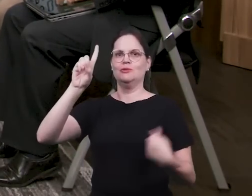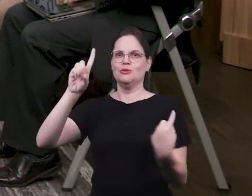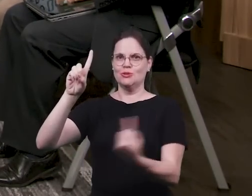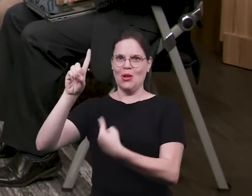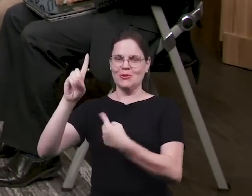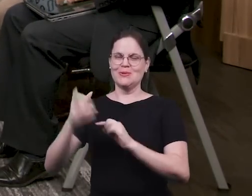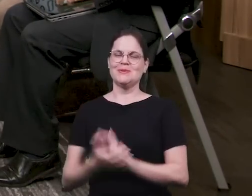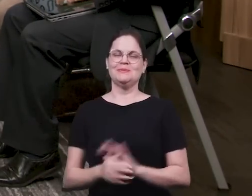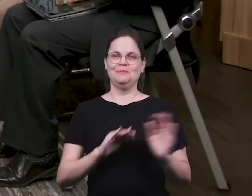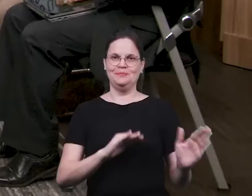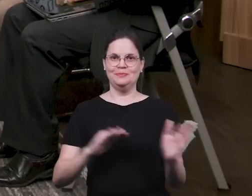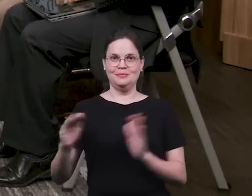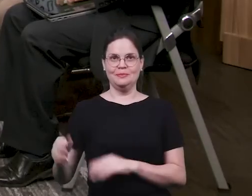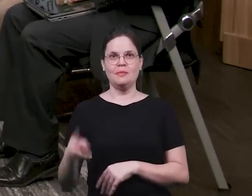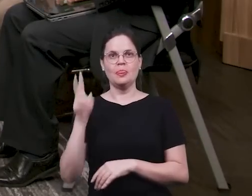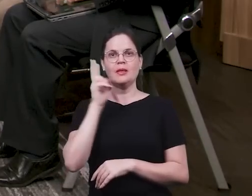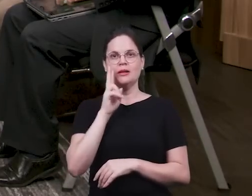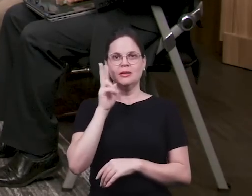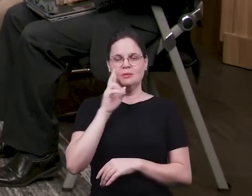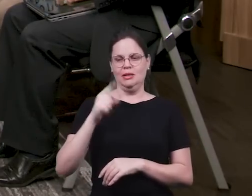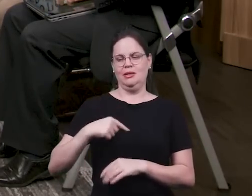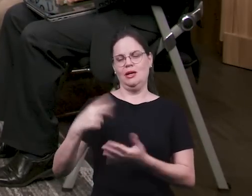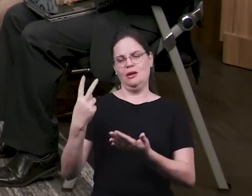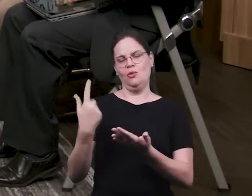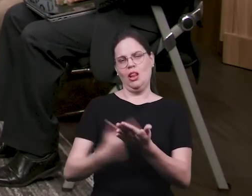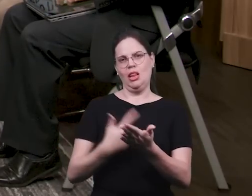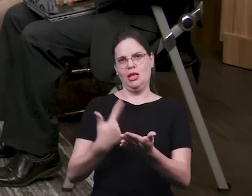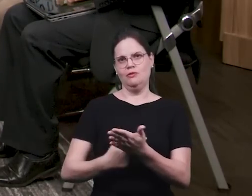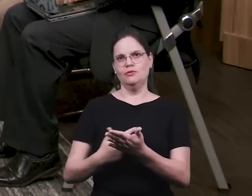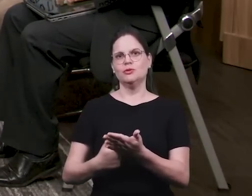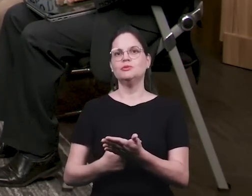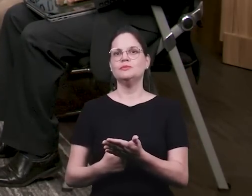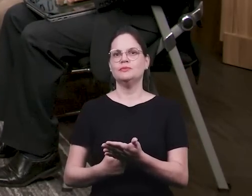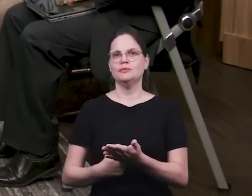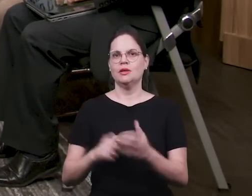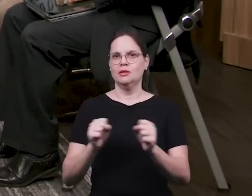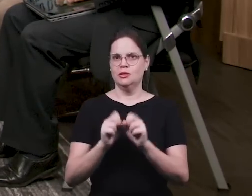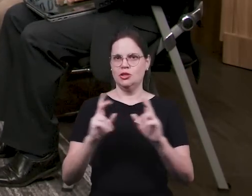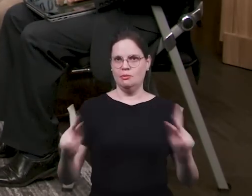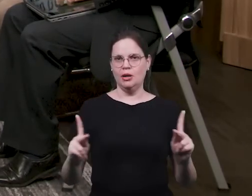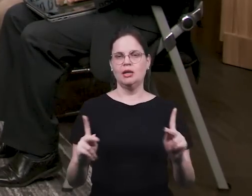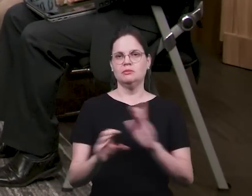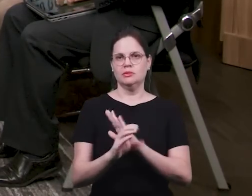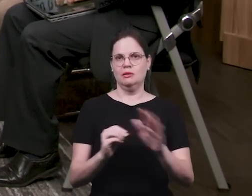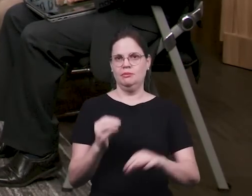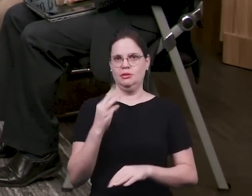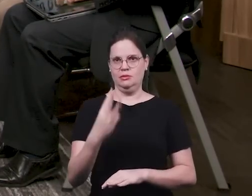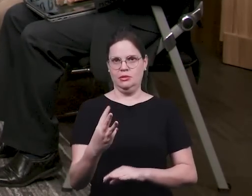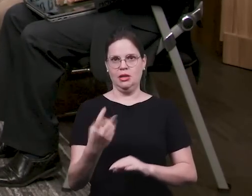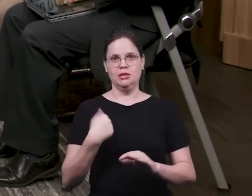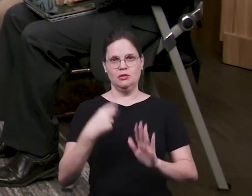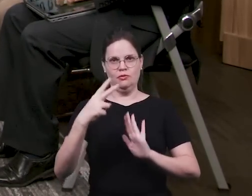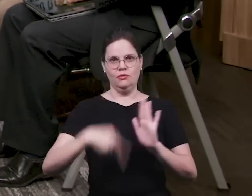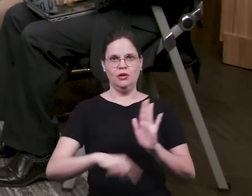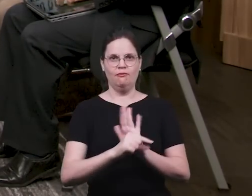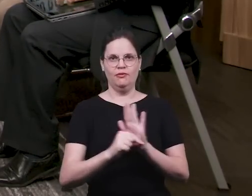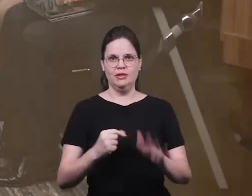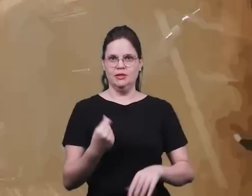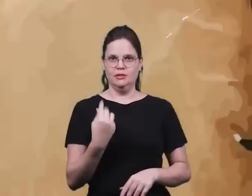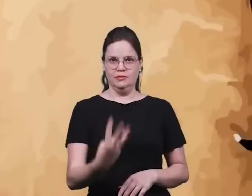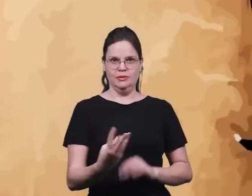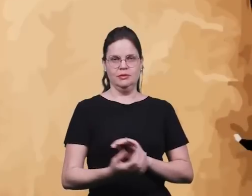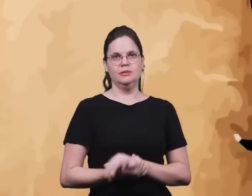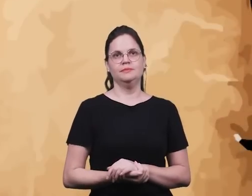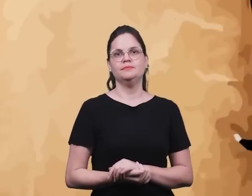à igreja em Sardes, que está no livro do Apocalipse, capítulo 3, os primeiros versos do livro do capítulo 3 de Apocalipse. Eu vou ler o verso de número 3,